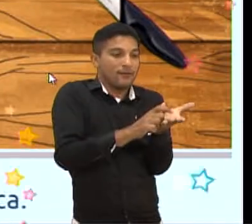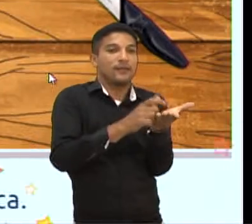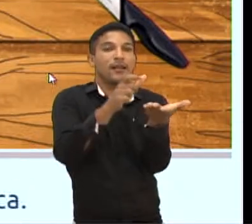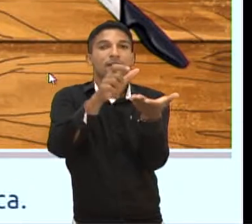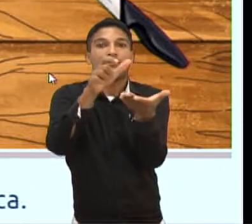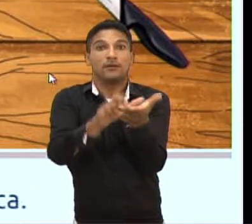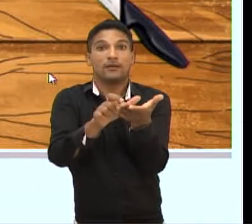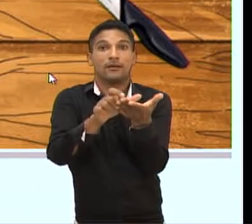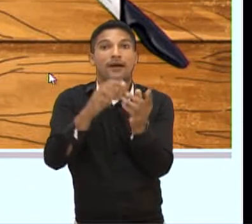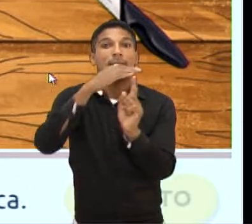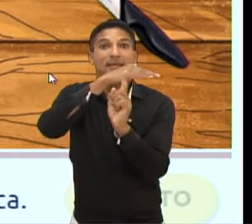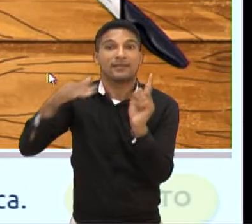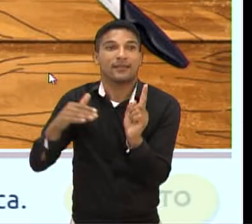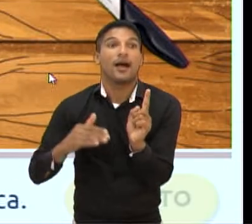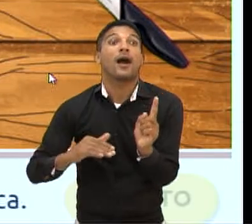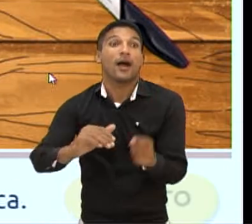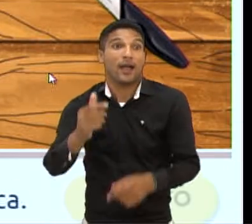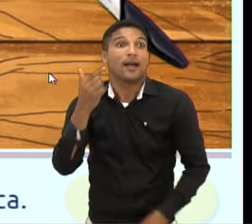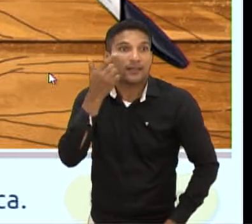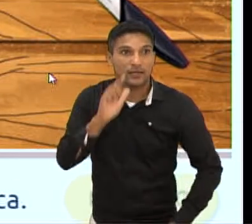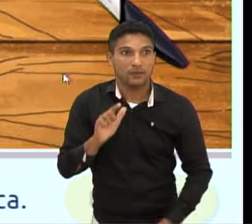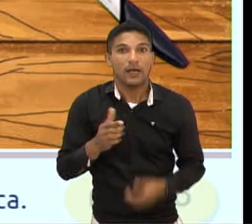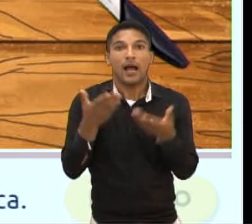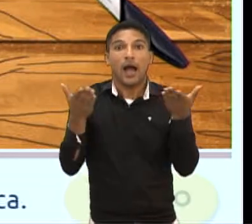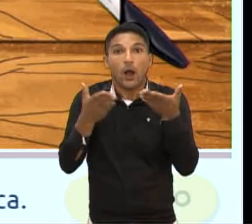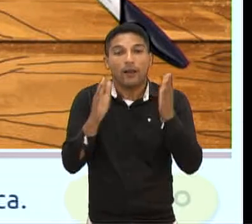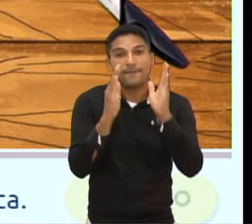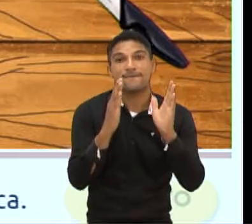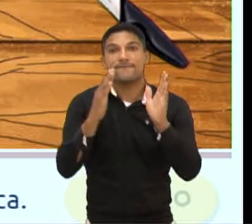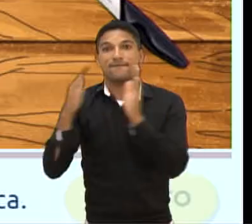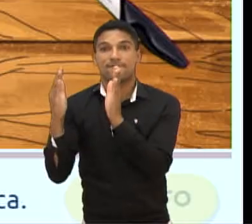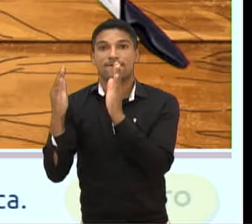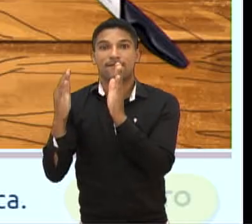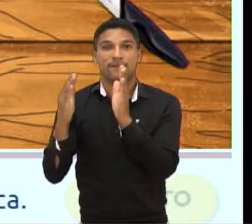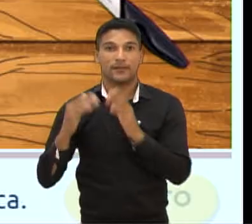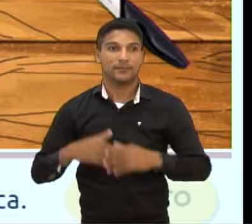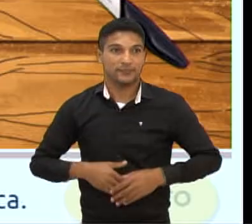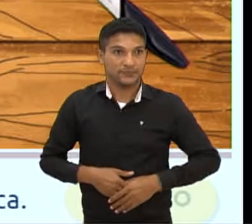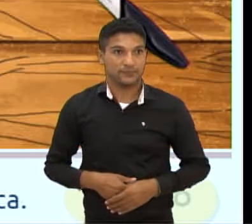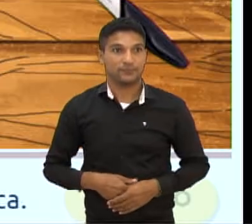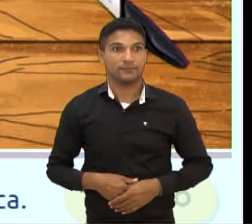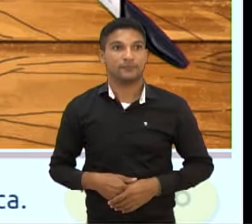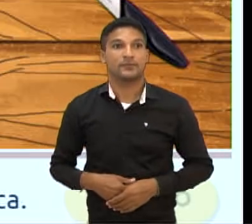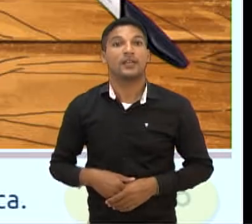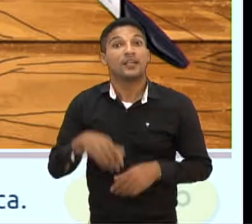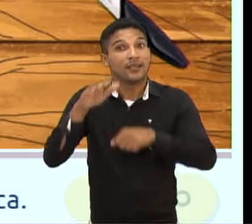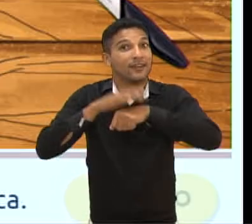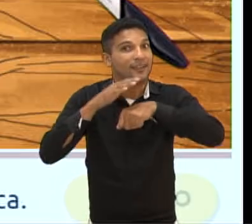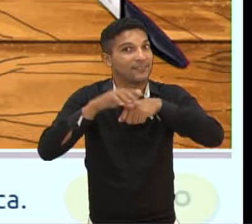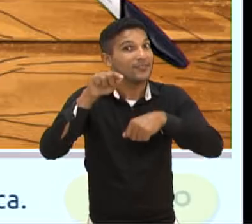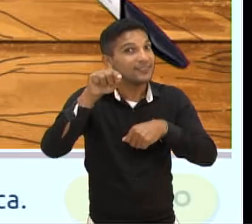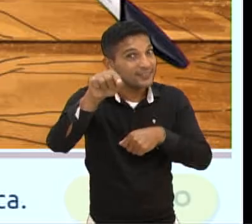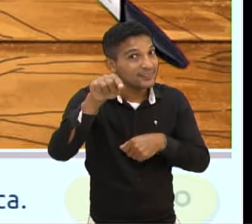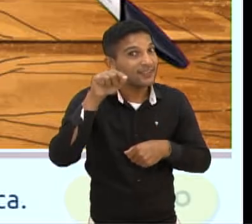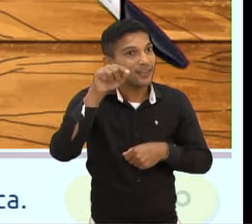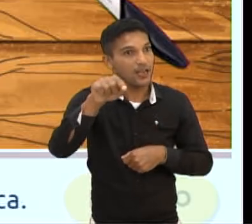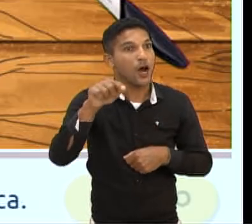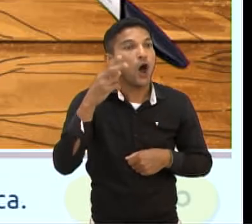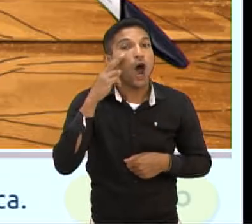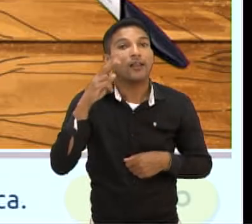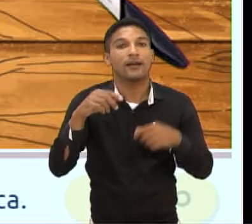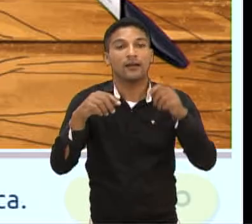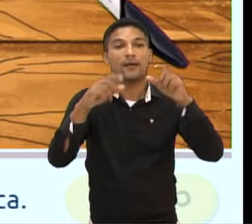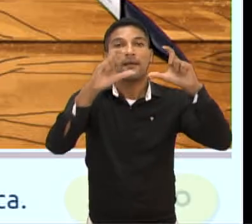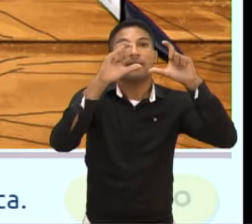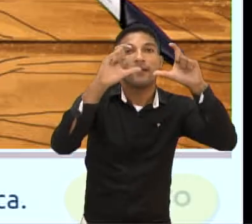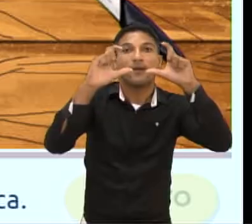bem, conseguimos. Agora vamos à terceira fase. A terceira fase, a professora vai dar um tempinho para vocês. Olha os 3